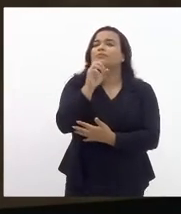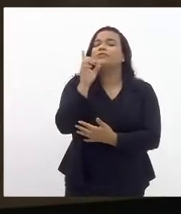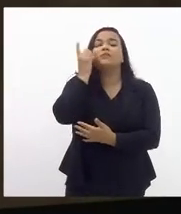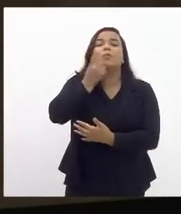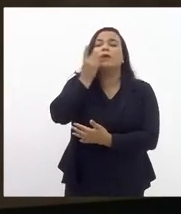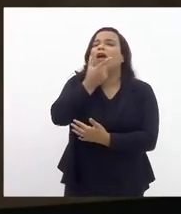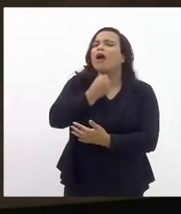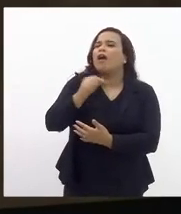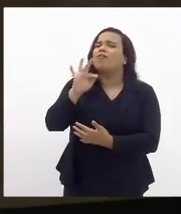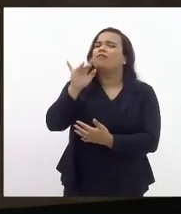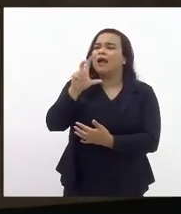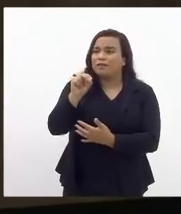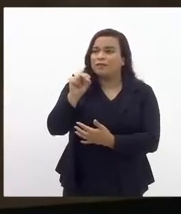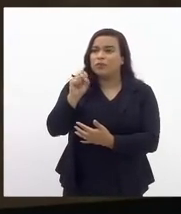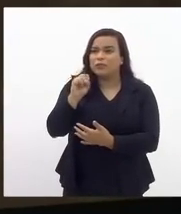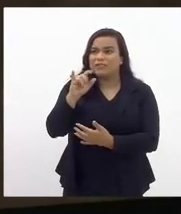foi